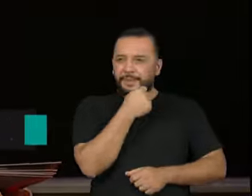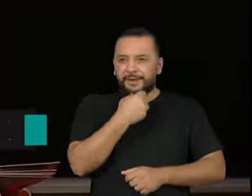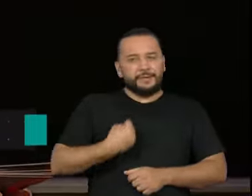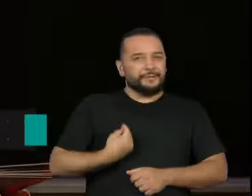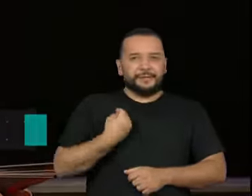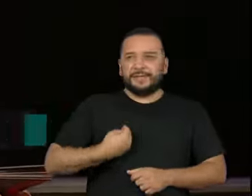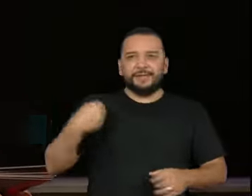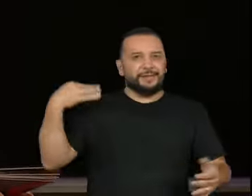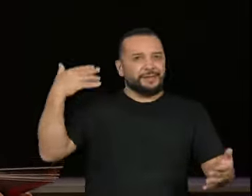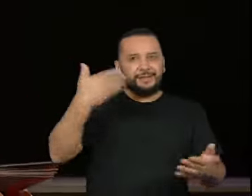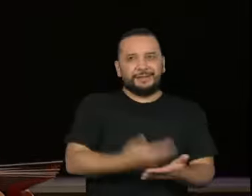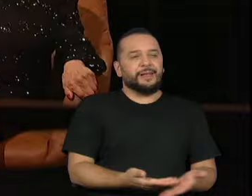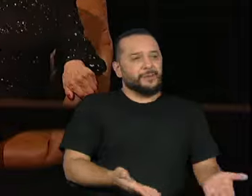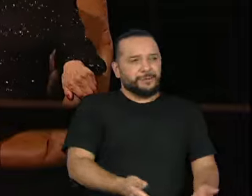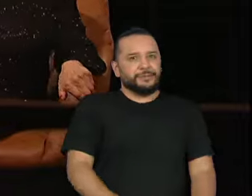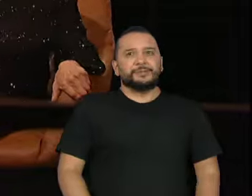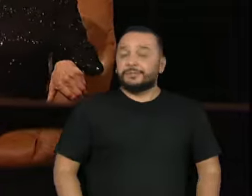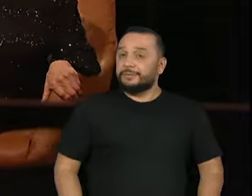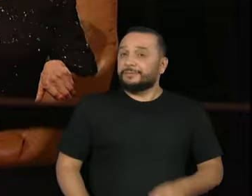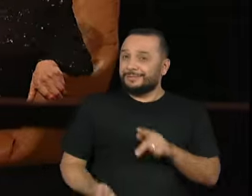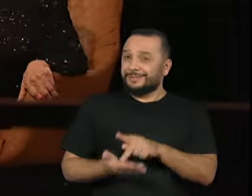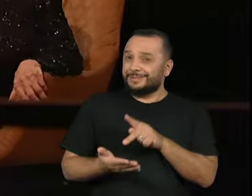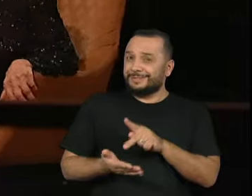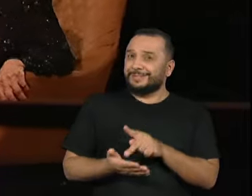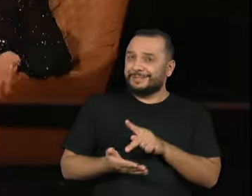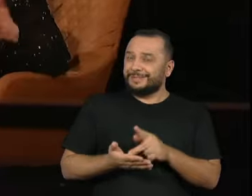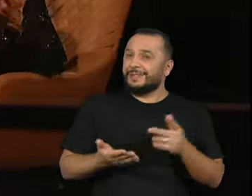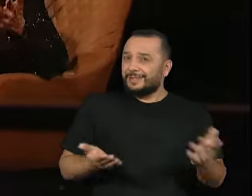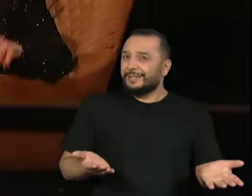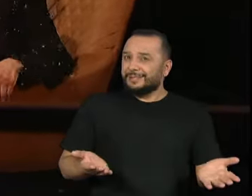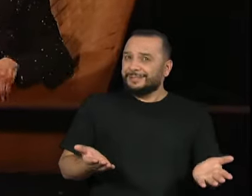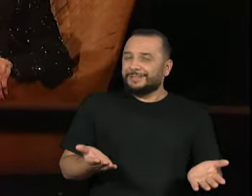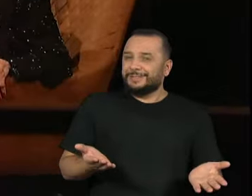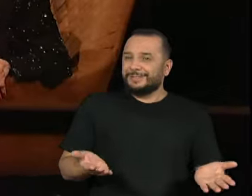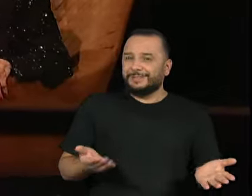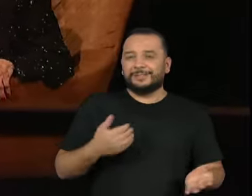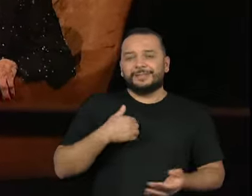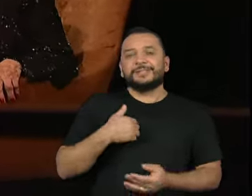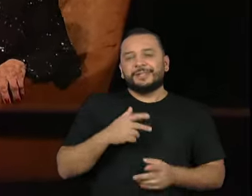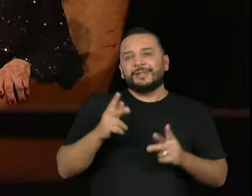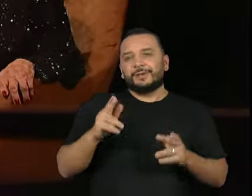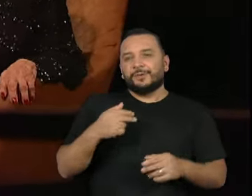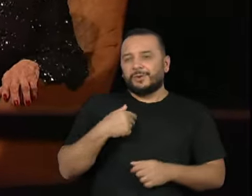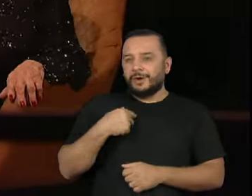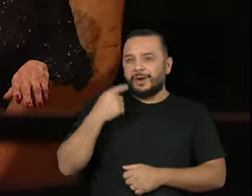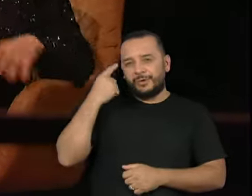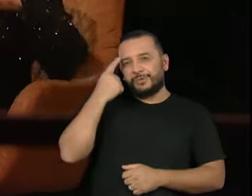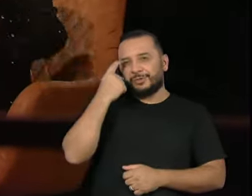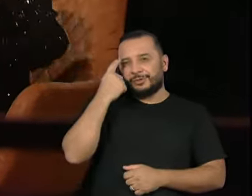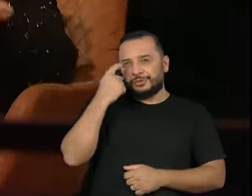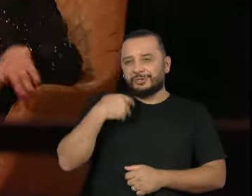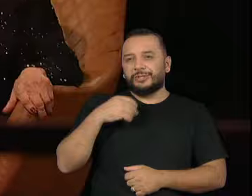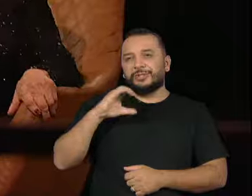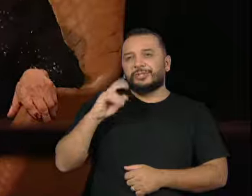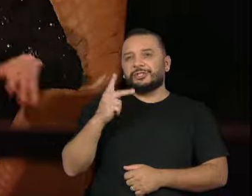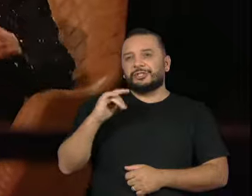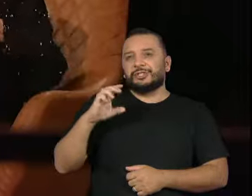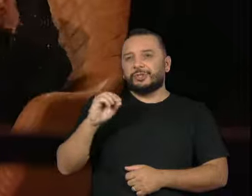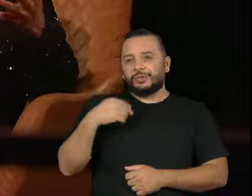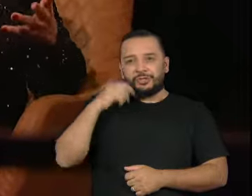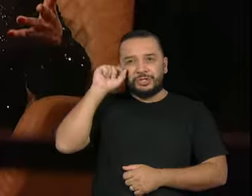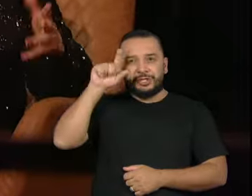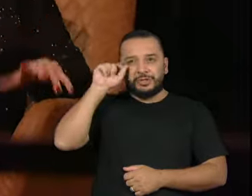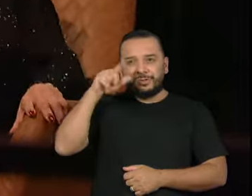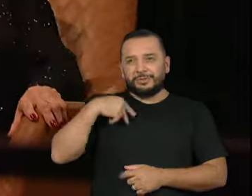até da hoje, minha né? Foi à vida, noite. meu Deus, Né? o maestro soberano, como diz muito bem o Chico Buarque, né? O Tom, talvez daí venha o problema